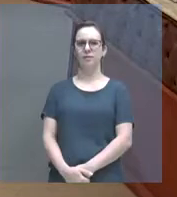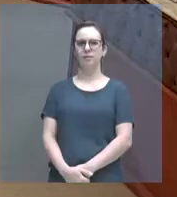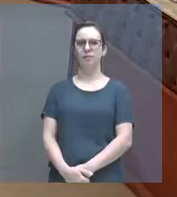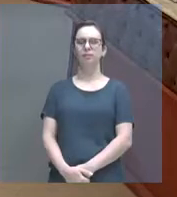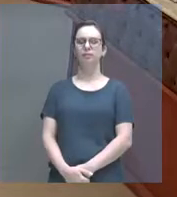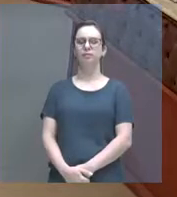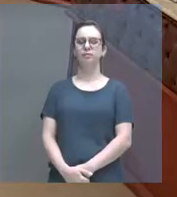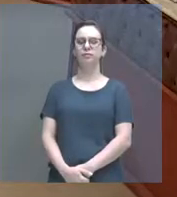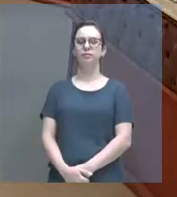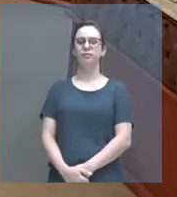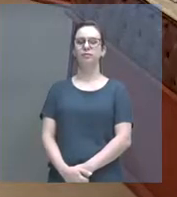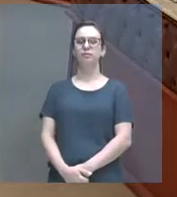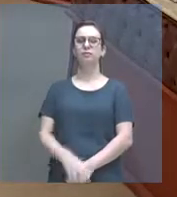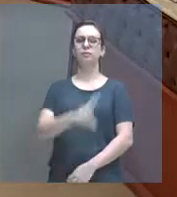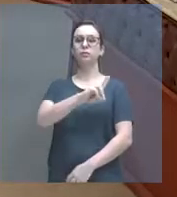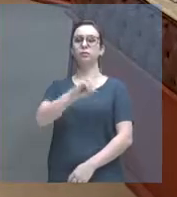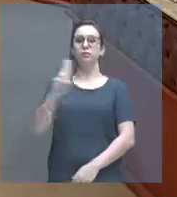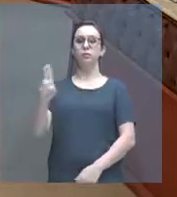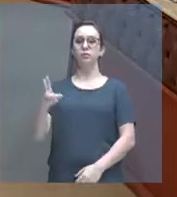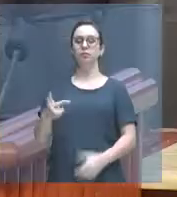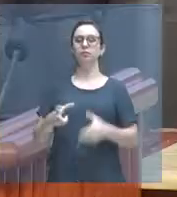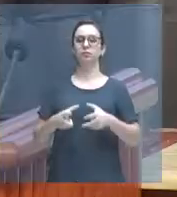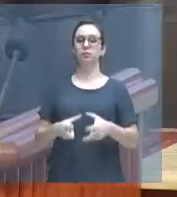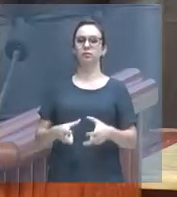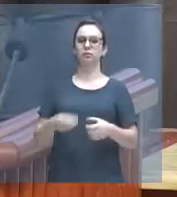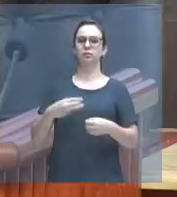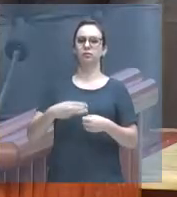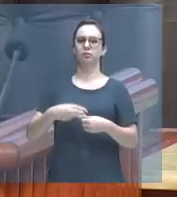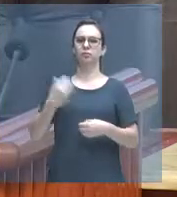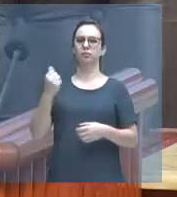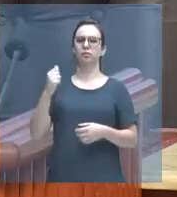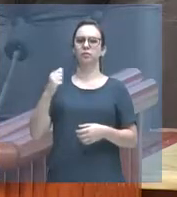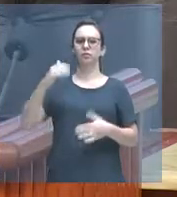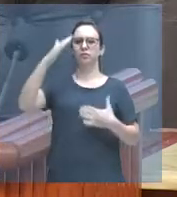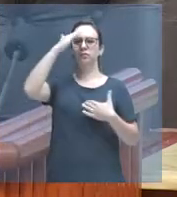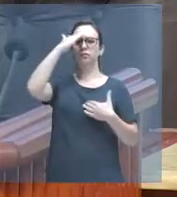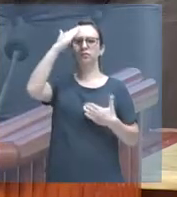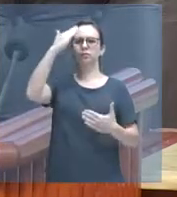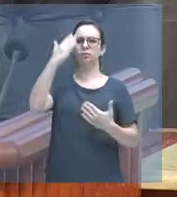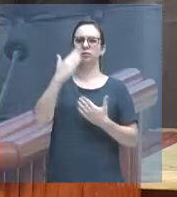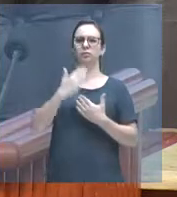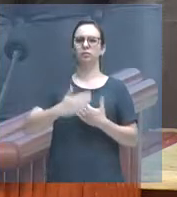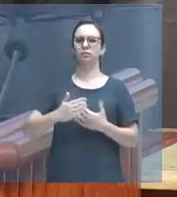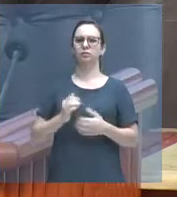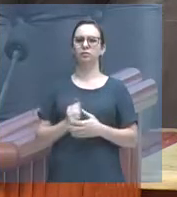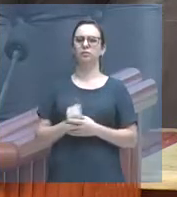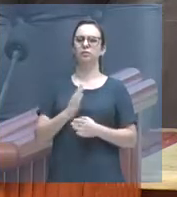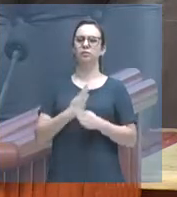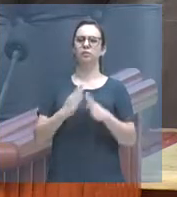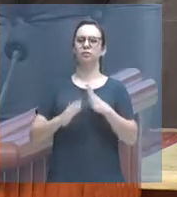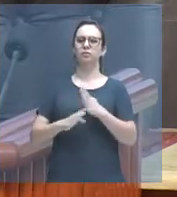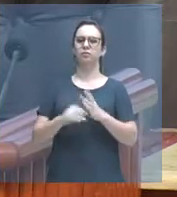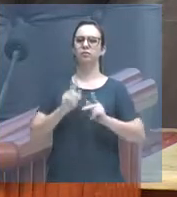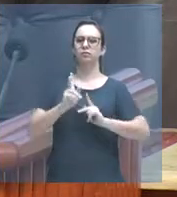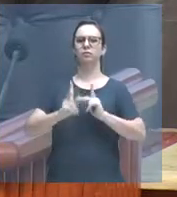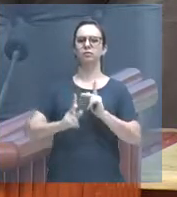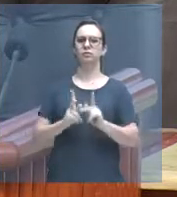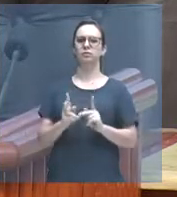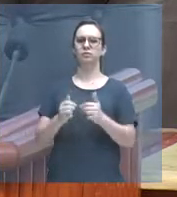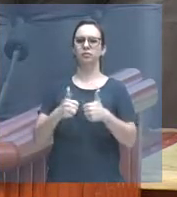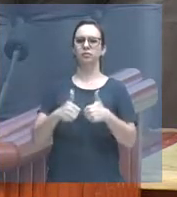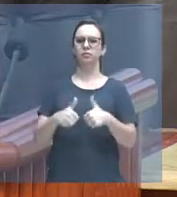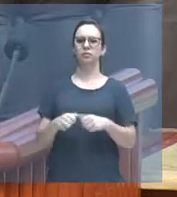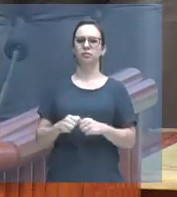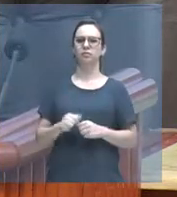Senhoras e senhores, em nome da Câmara Municipal de Assis, agradecemos as presenças das autoridades, seus representantes,